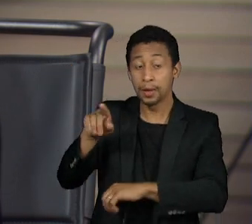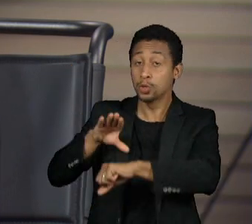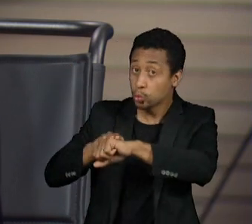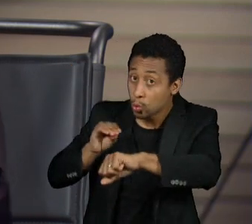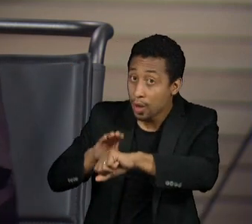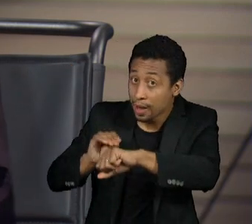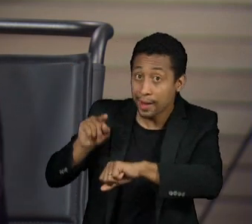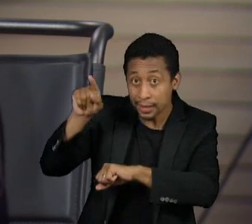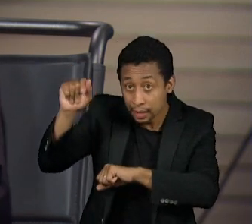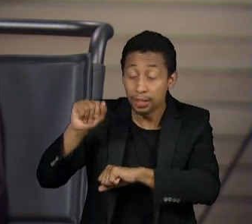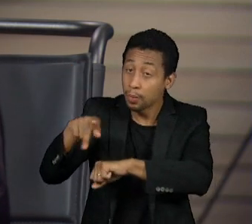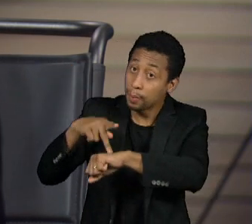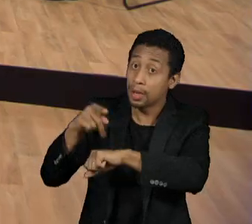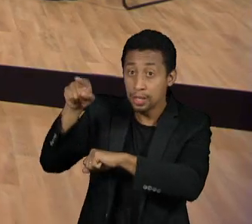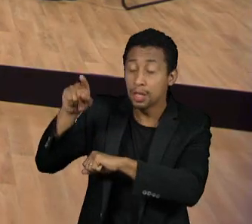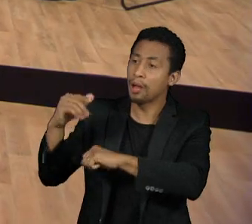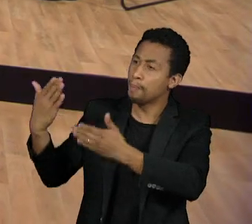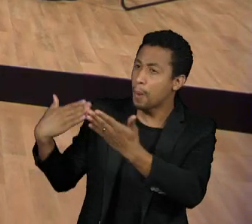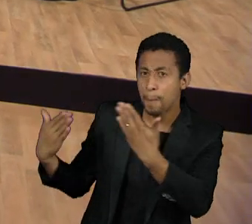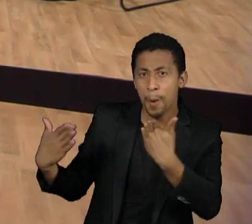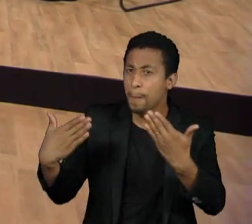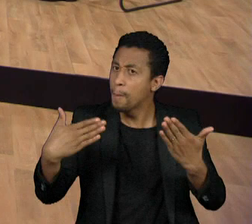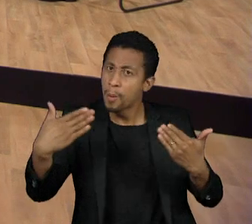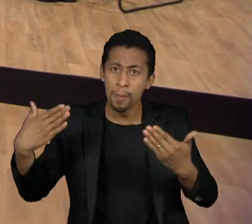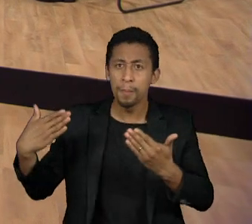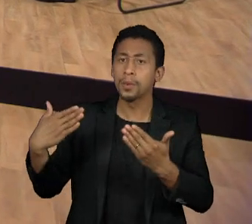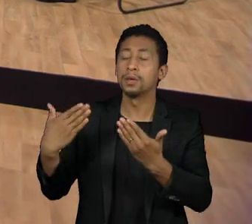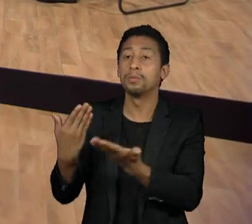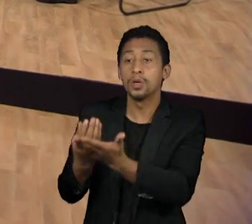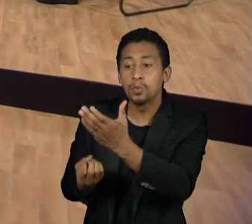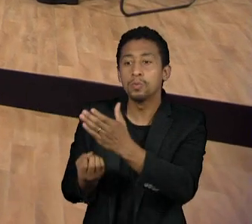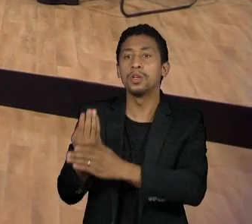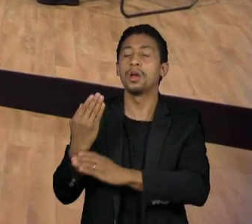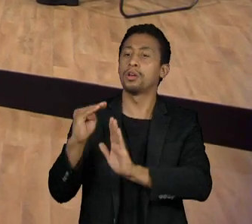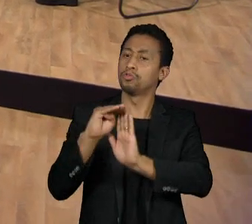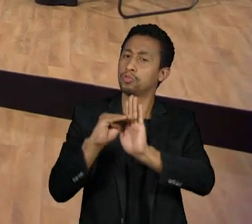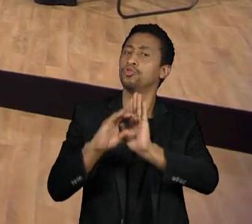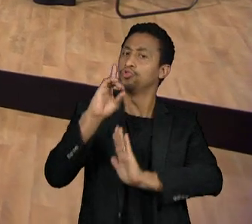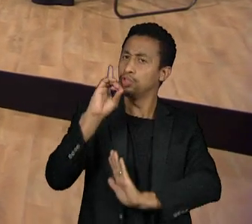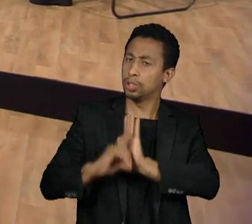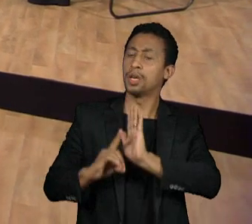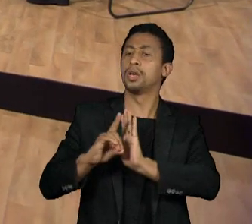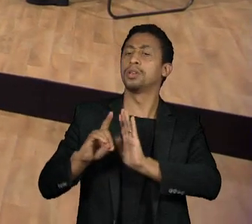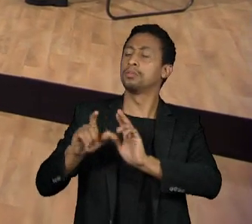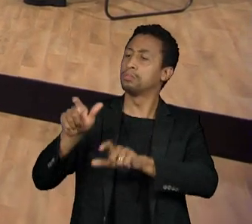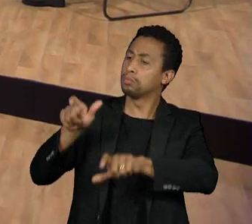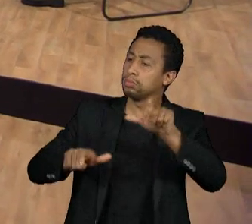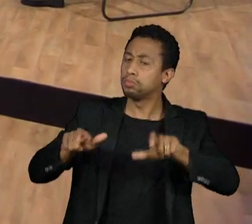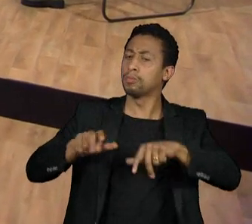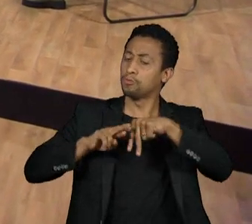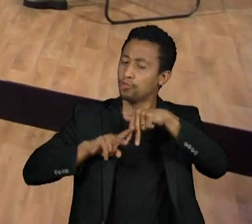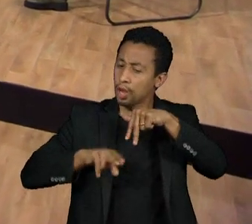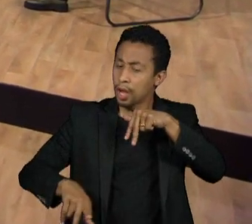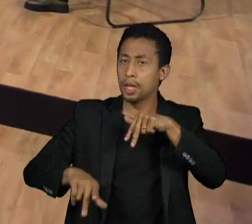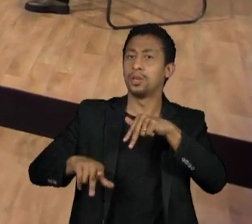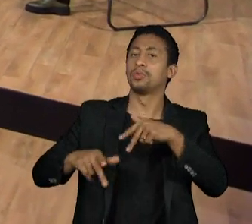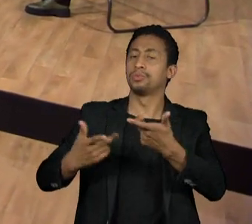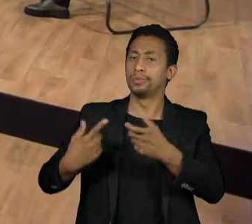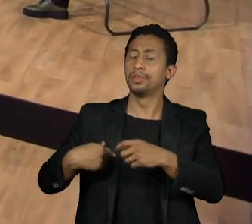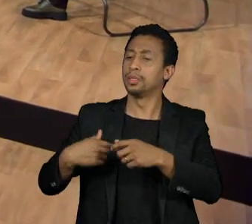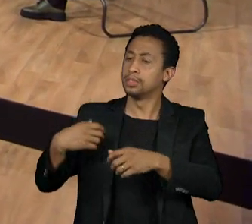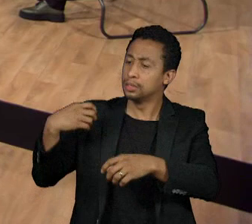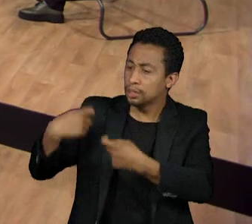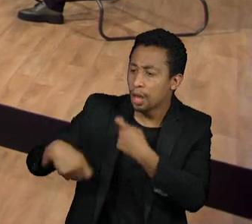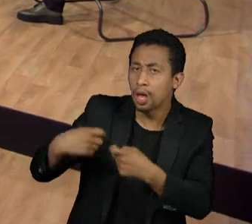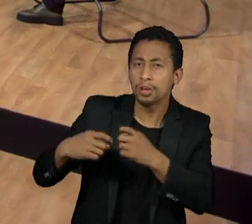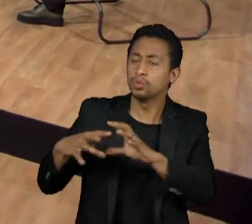estão incrementando a discussão, né, sobre essa questão de gênero, de direitos, de sexualidade, a gente vai tirando